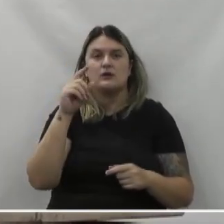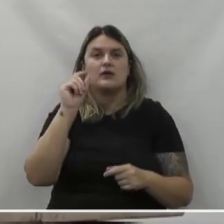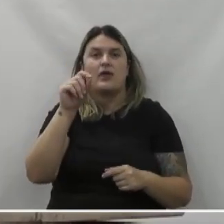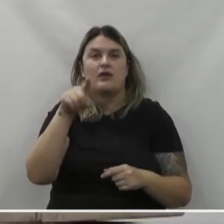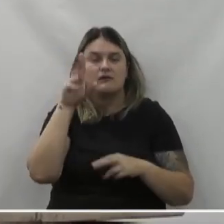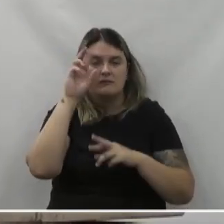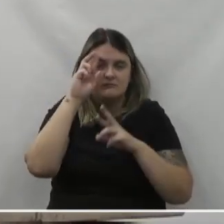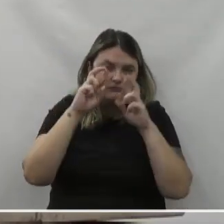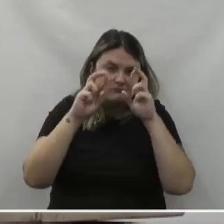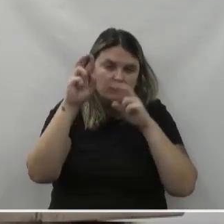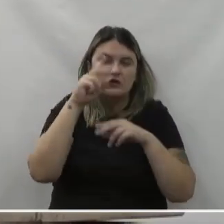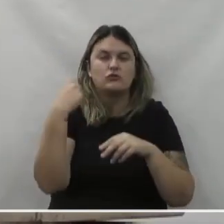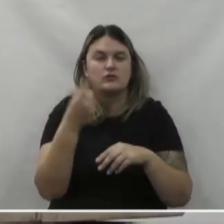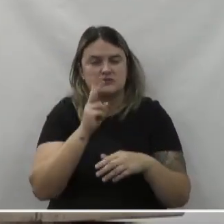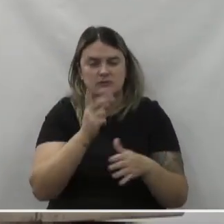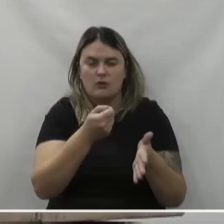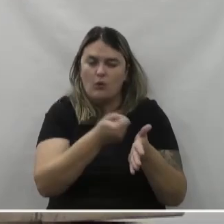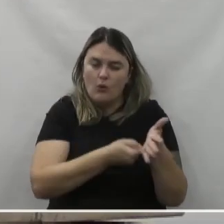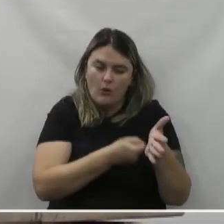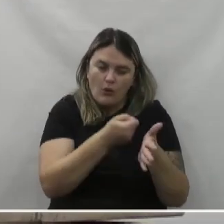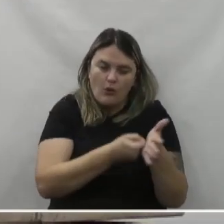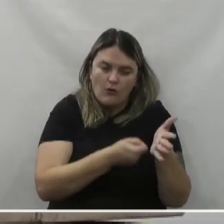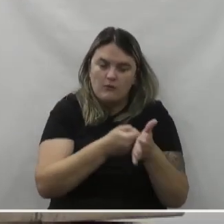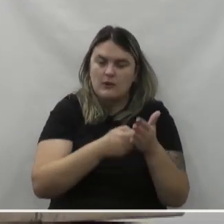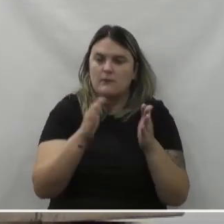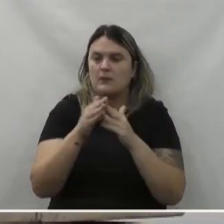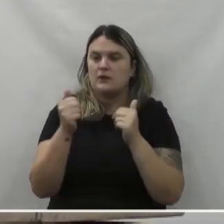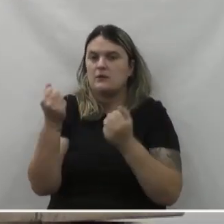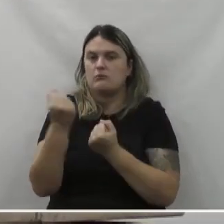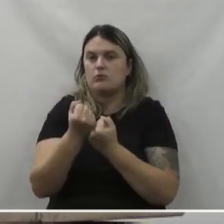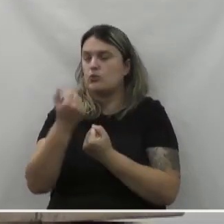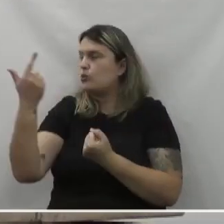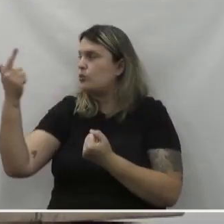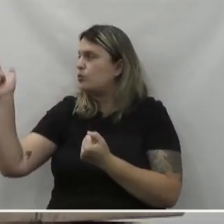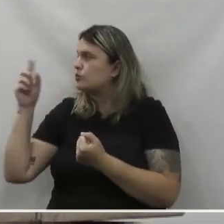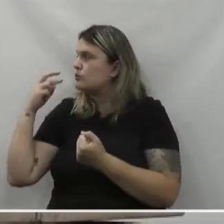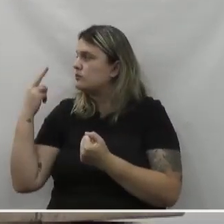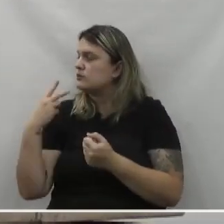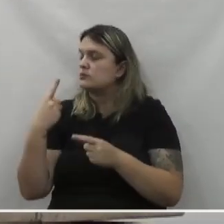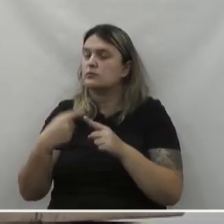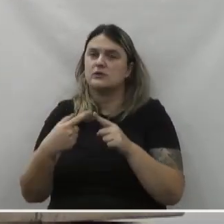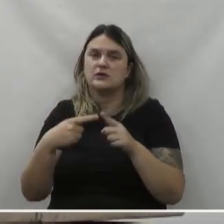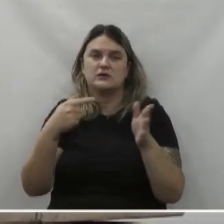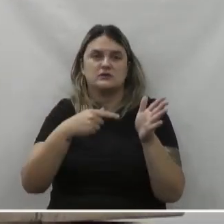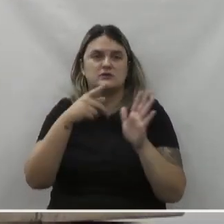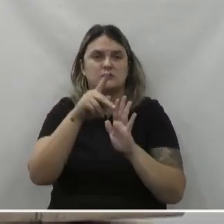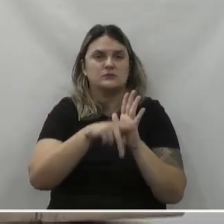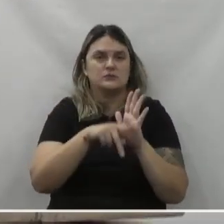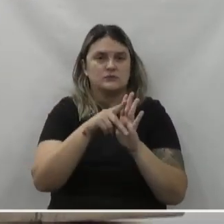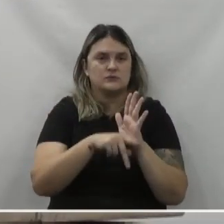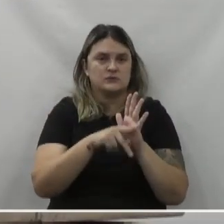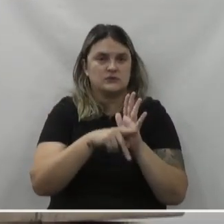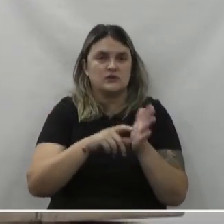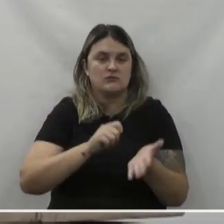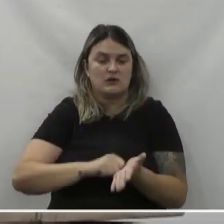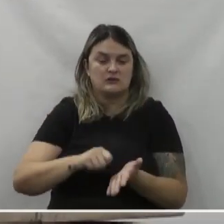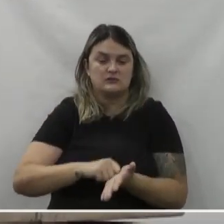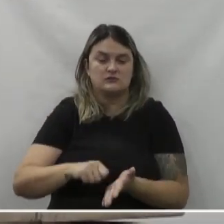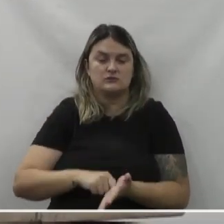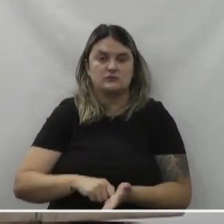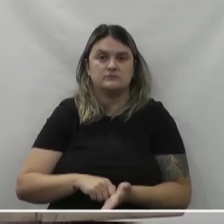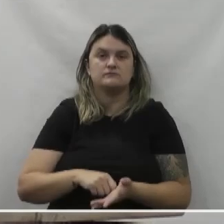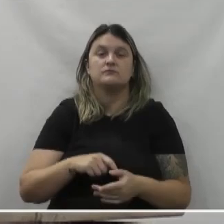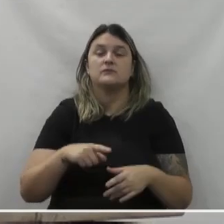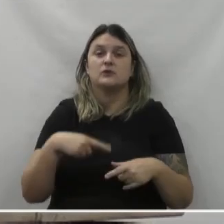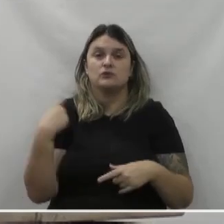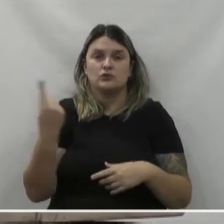fiscalização. Iremos cobrar, estou pedindo apoio dos demais vereadores, porque foi um projeto que todos nós dessa casa assinamos. Então,